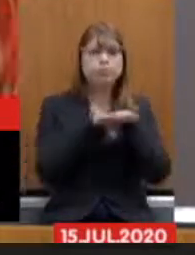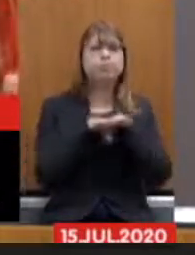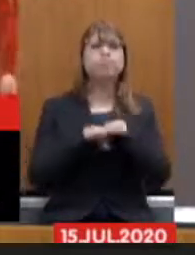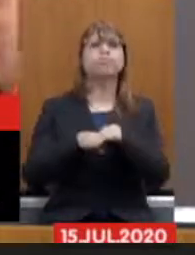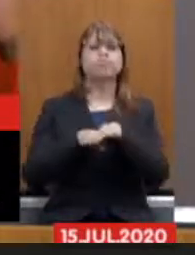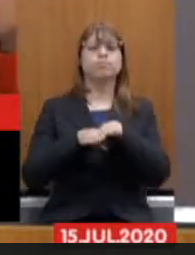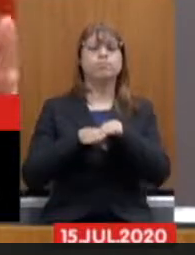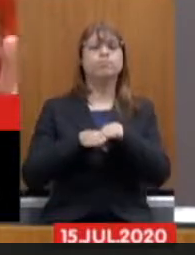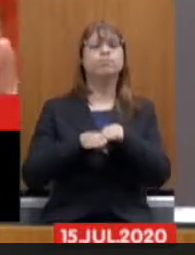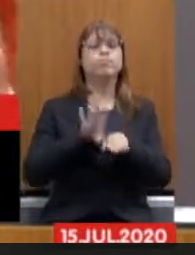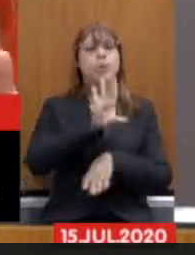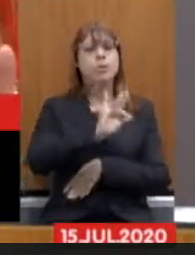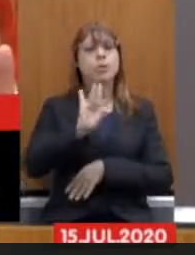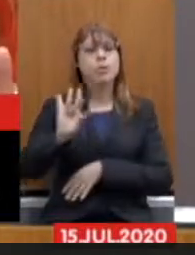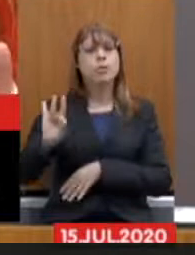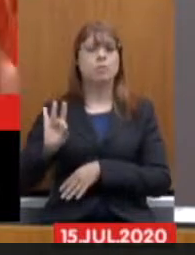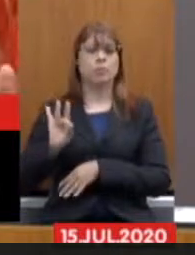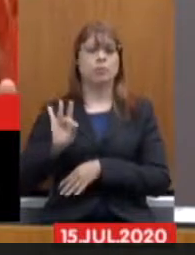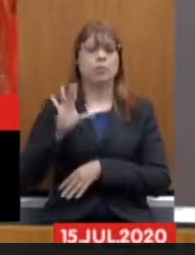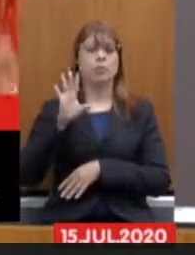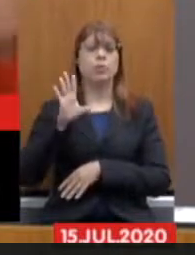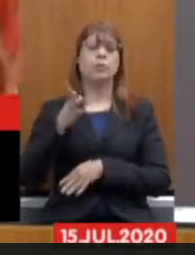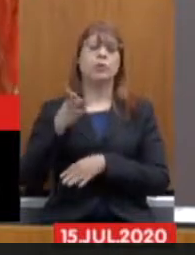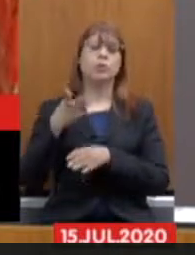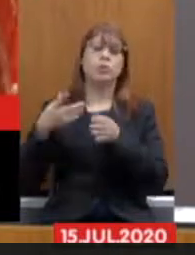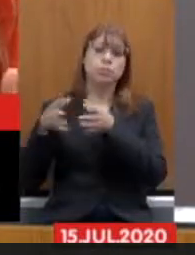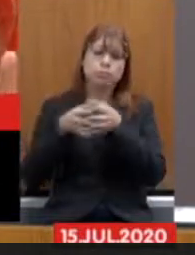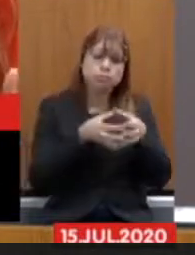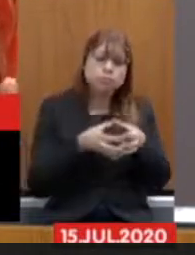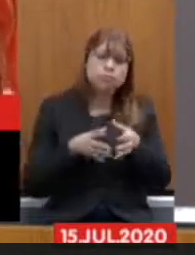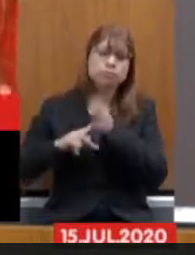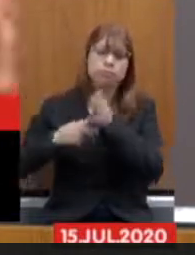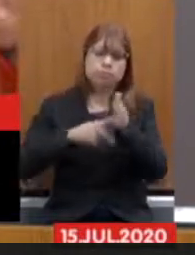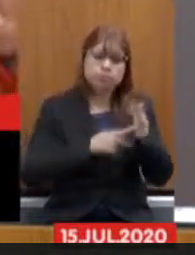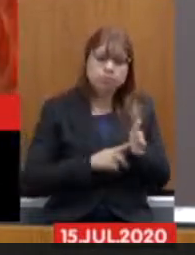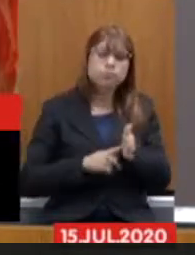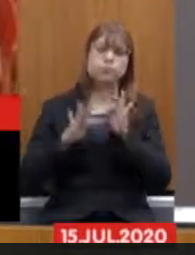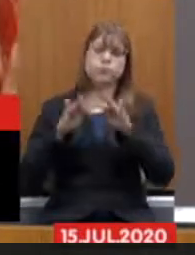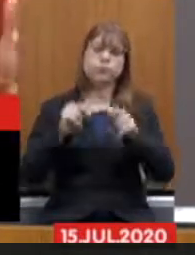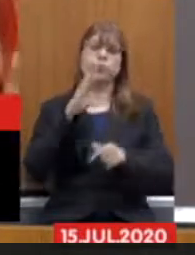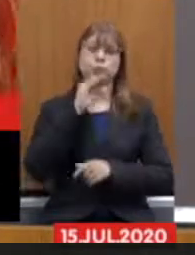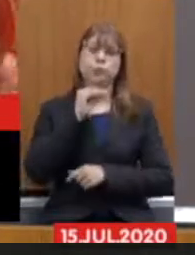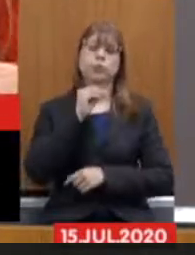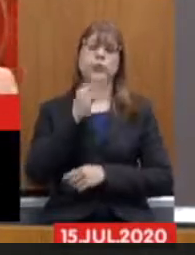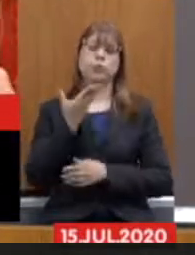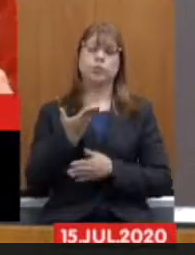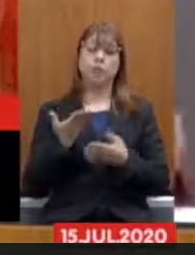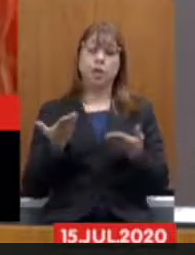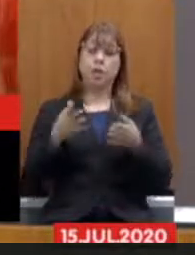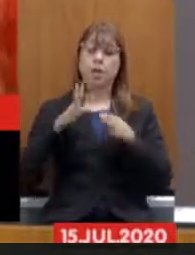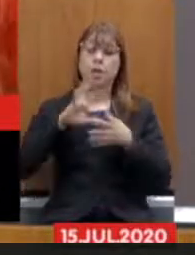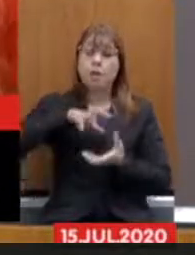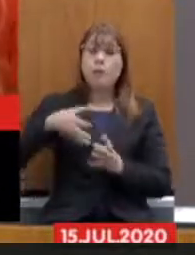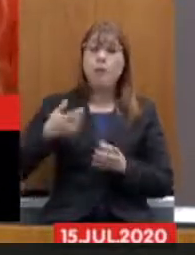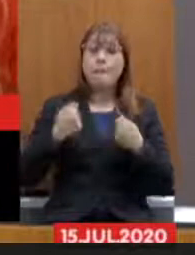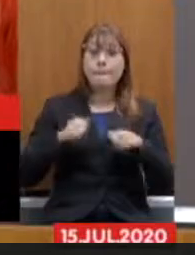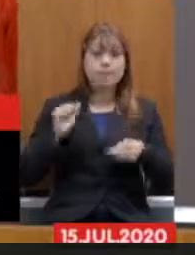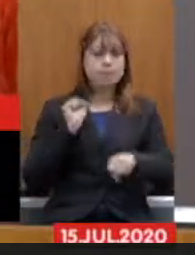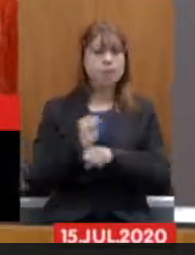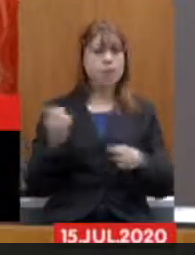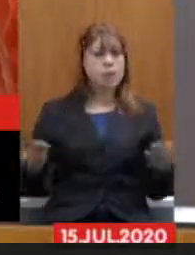ao posicionamento dos do funcionalismo público das entidades sindicais que a reforma precisa ter a sua tramitação